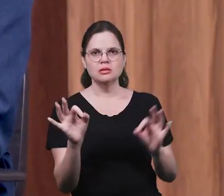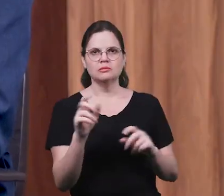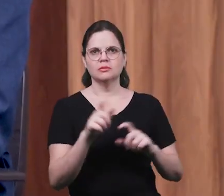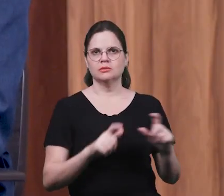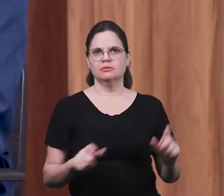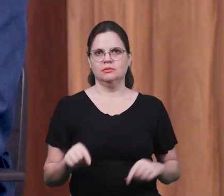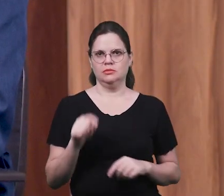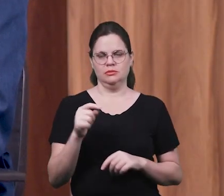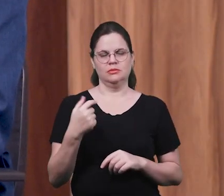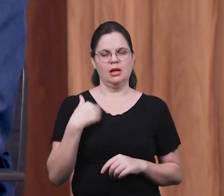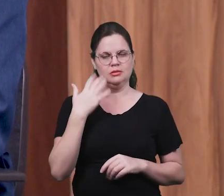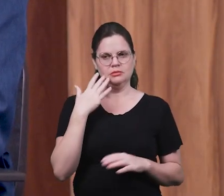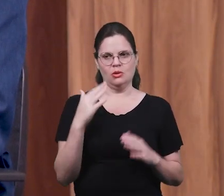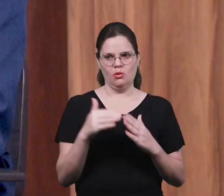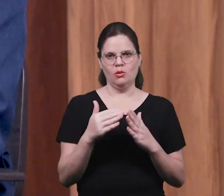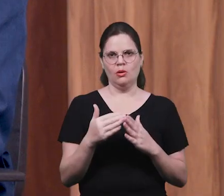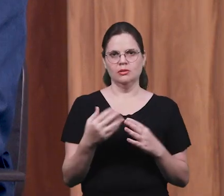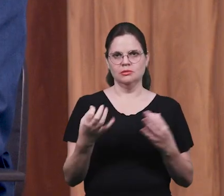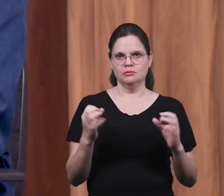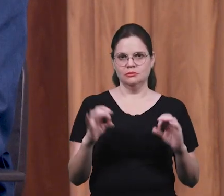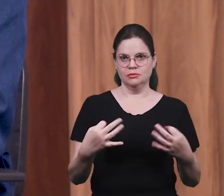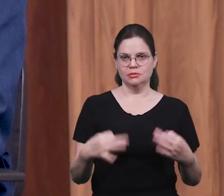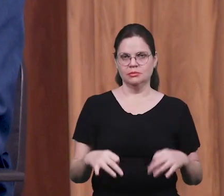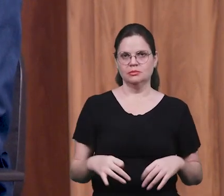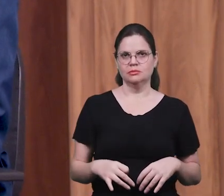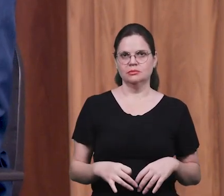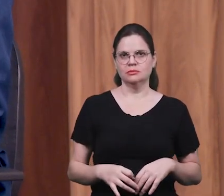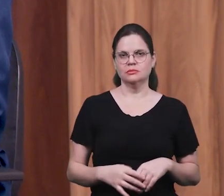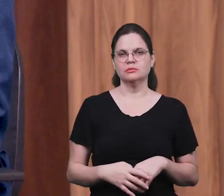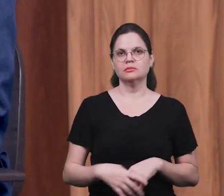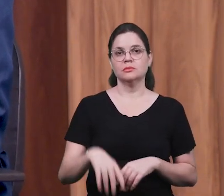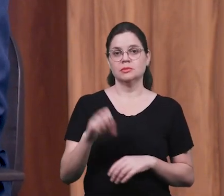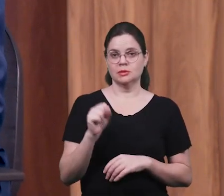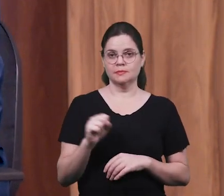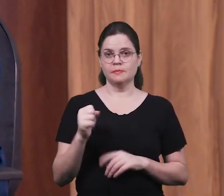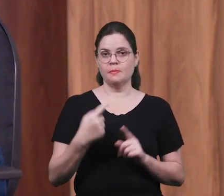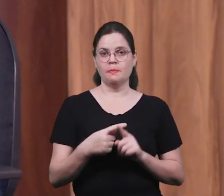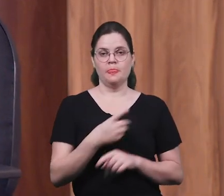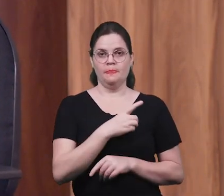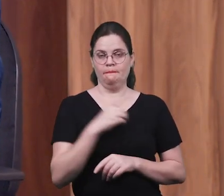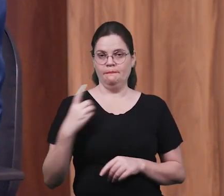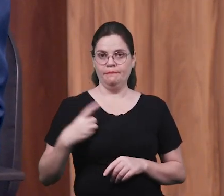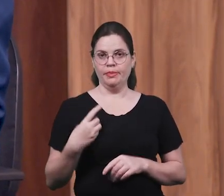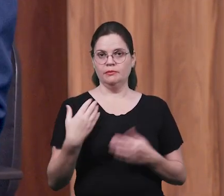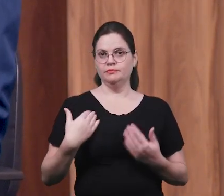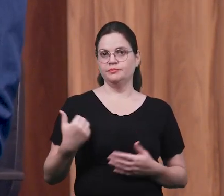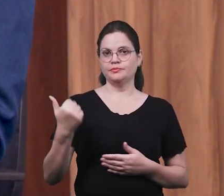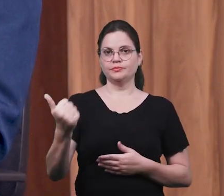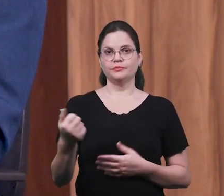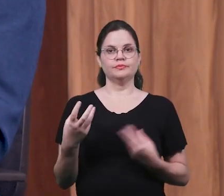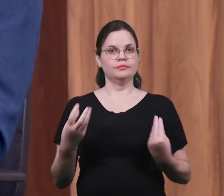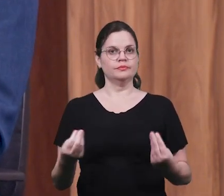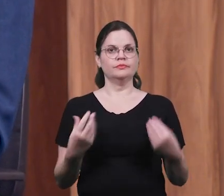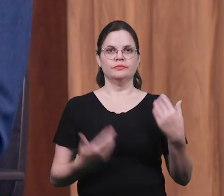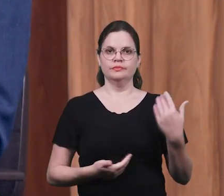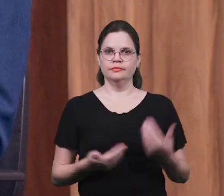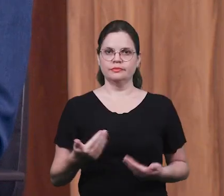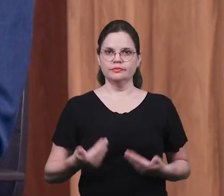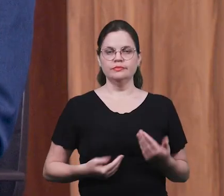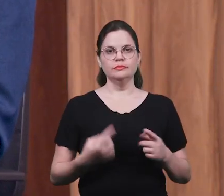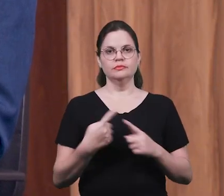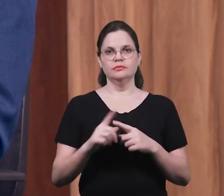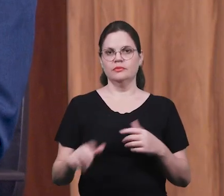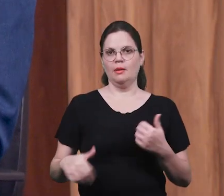Sim, porque o diácono ele foi chamado para servir, é um serviço. Ele é um auxiliar do